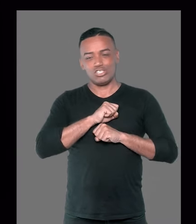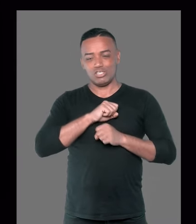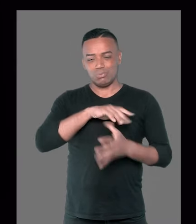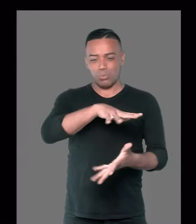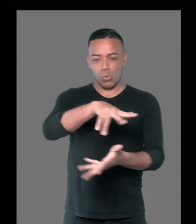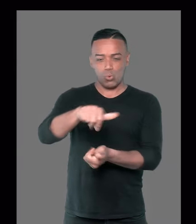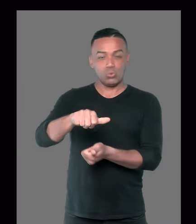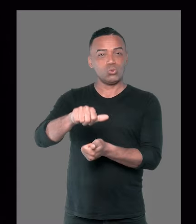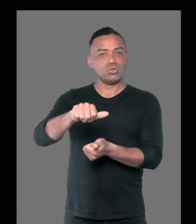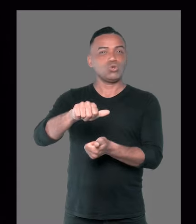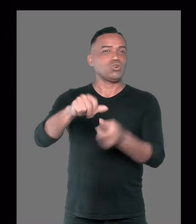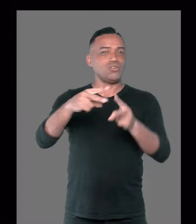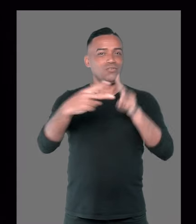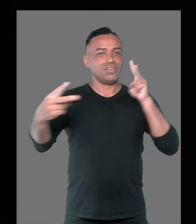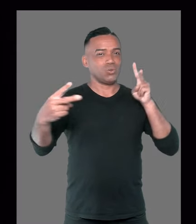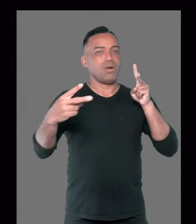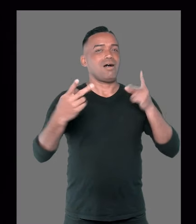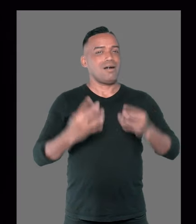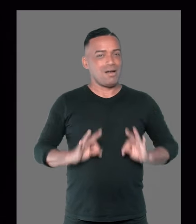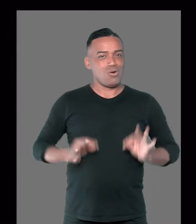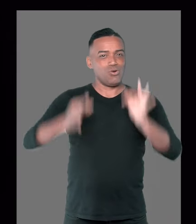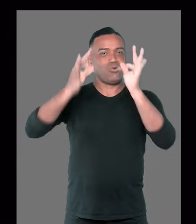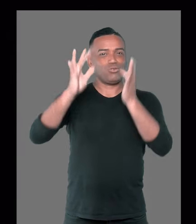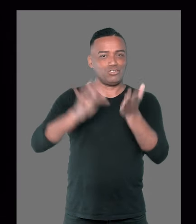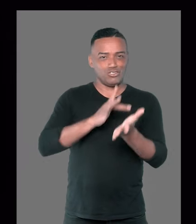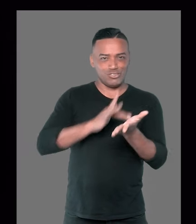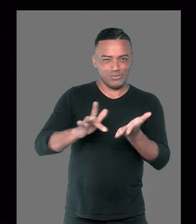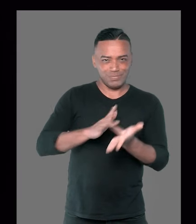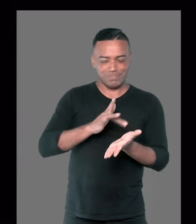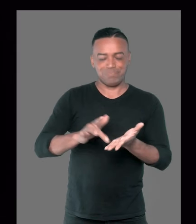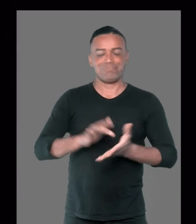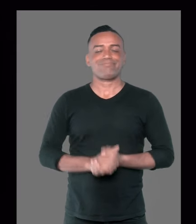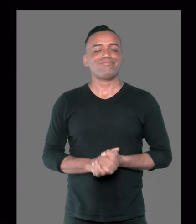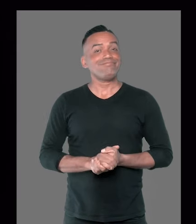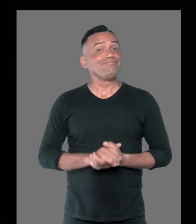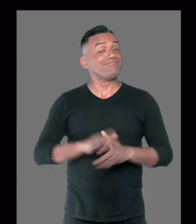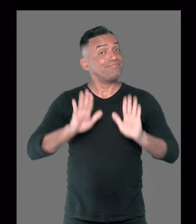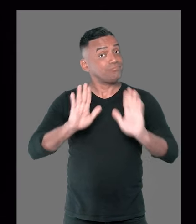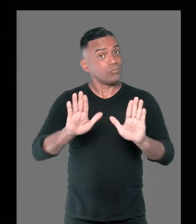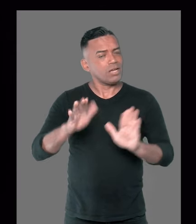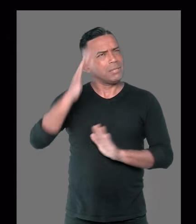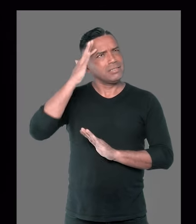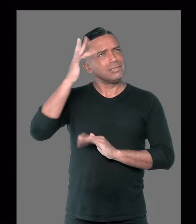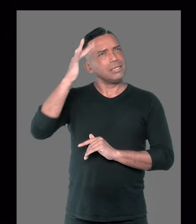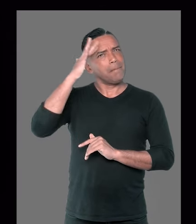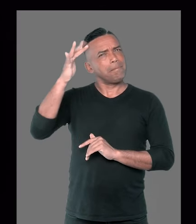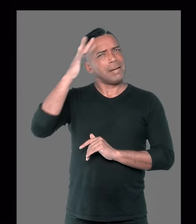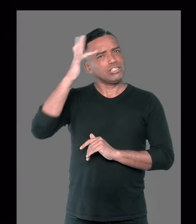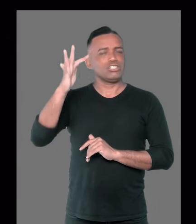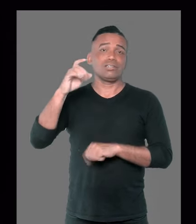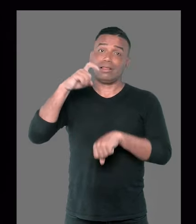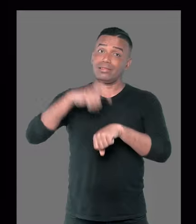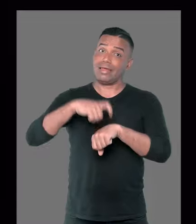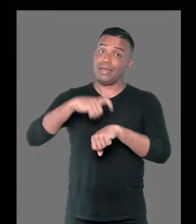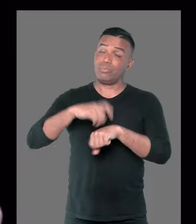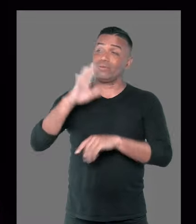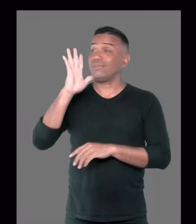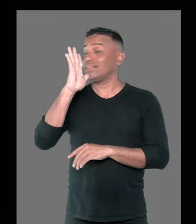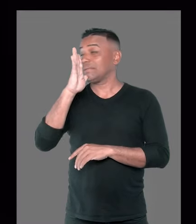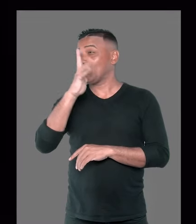virtual do Mundo digital mas imagina o tempo que levaria no